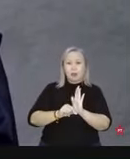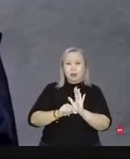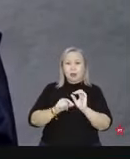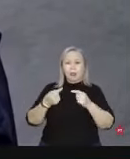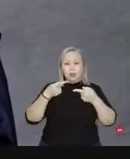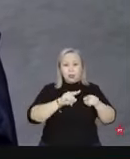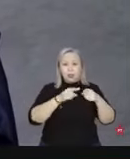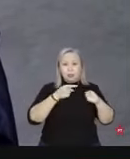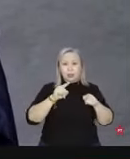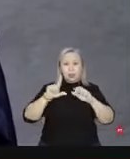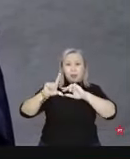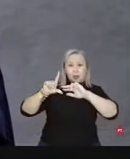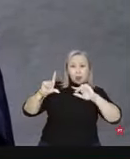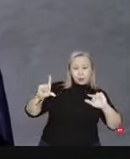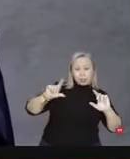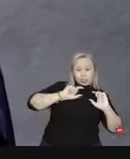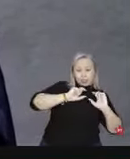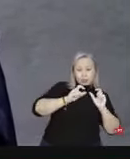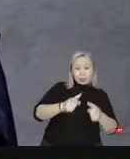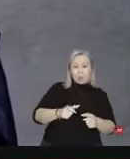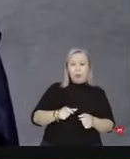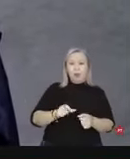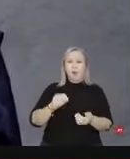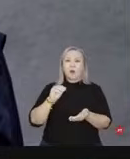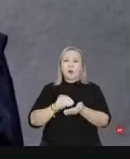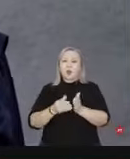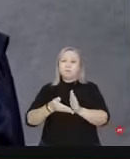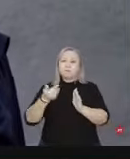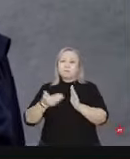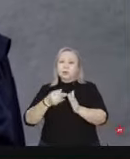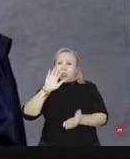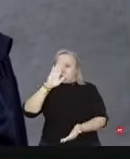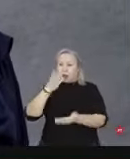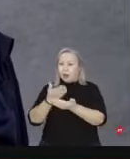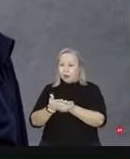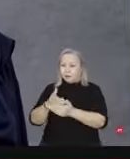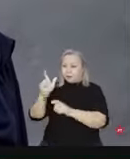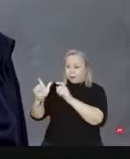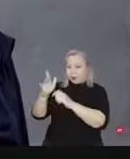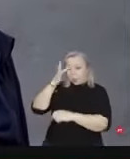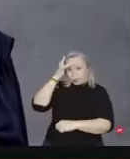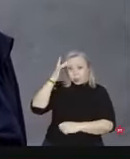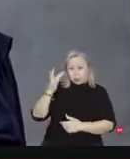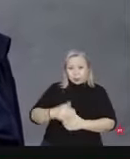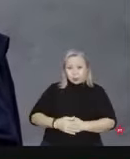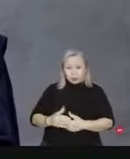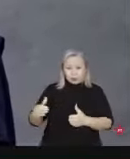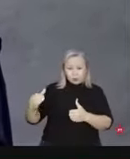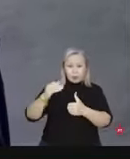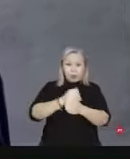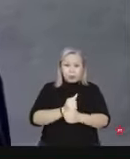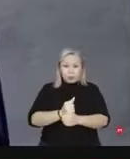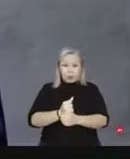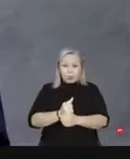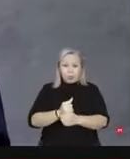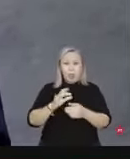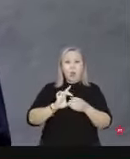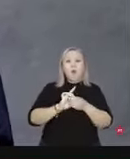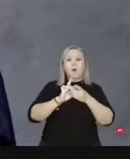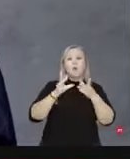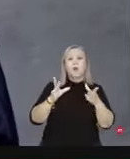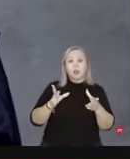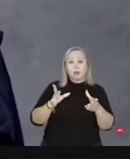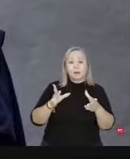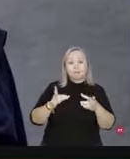mídia tradicional para, desacreditando-a, substituir o livre debate de ideias